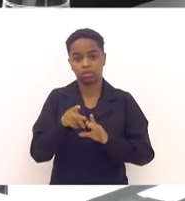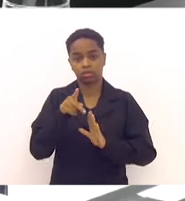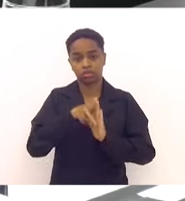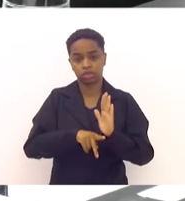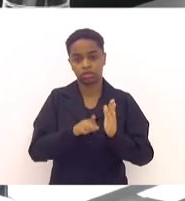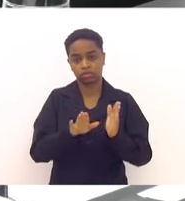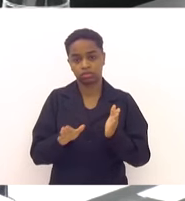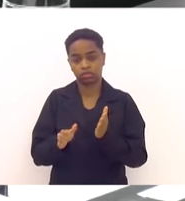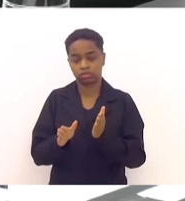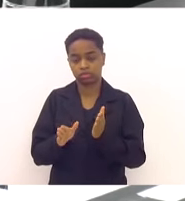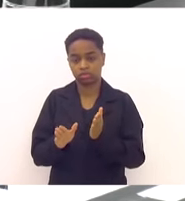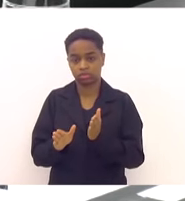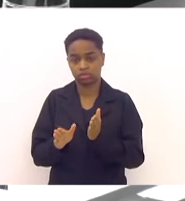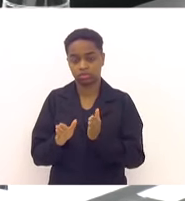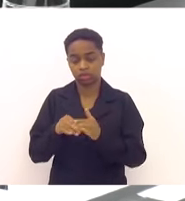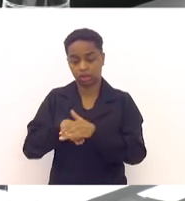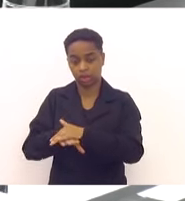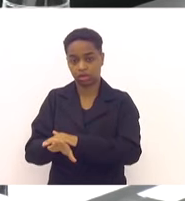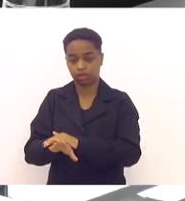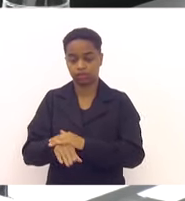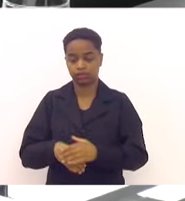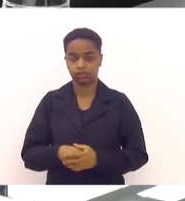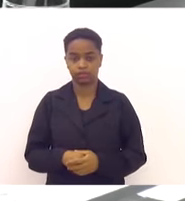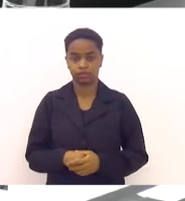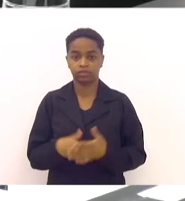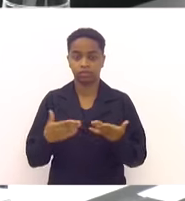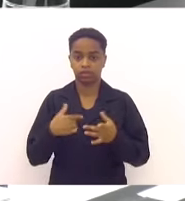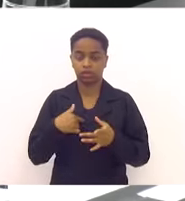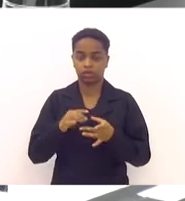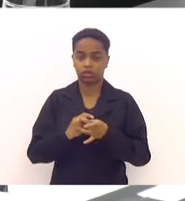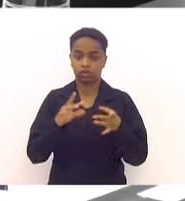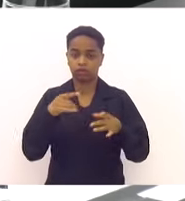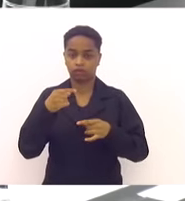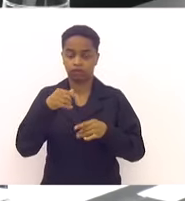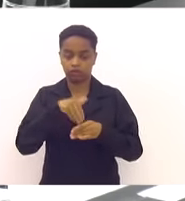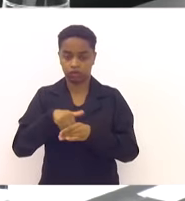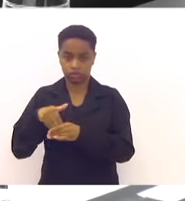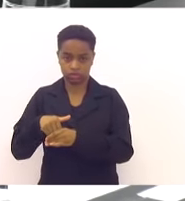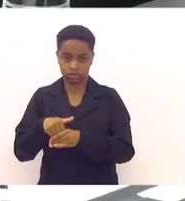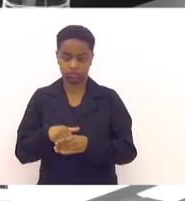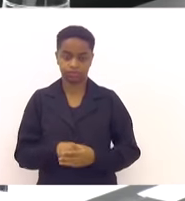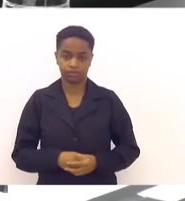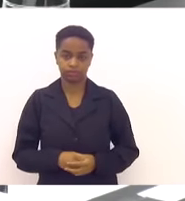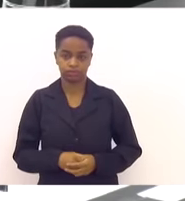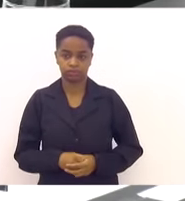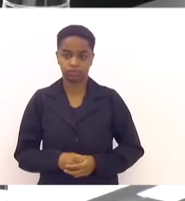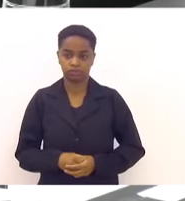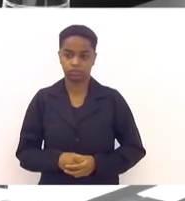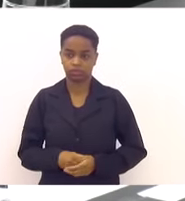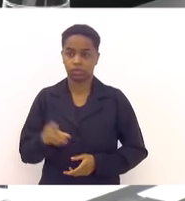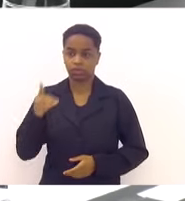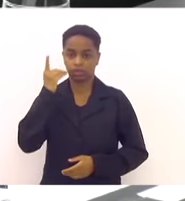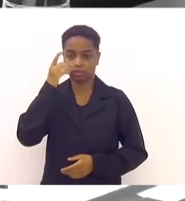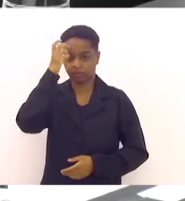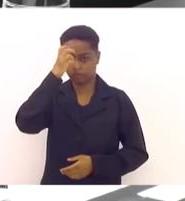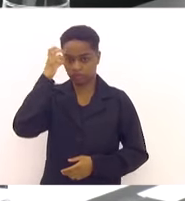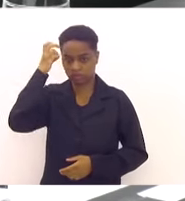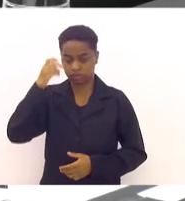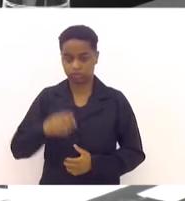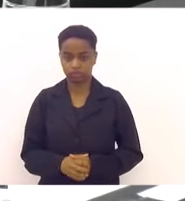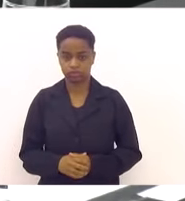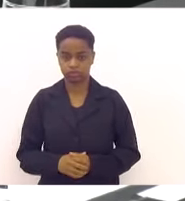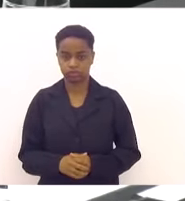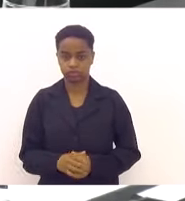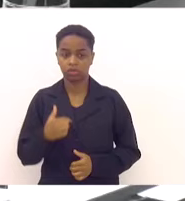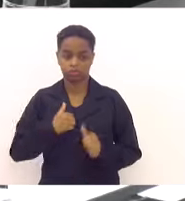arquivo. Então, vou colocar em votação, não havendo quem queira discutir, em votação. Como vota a deputada Verônica?